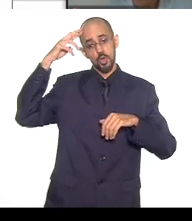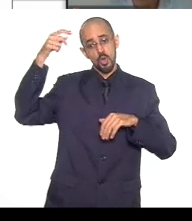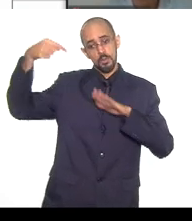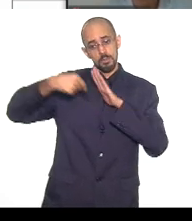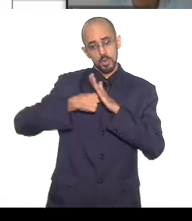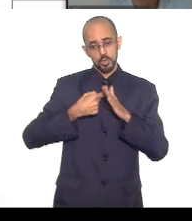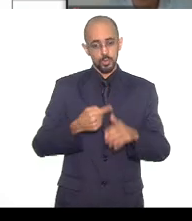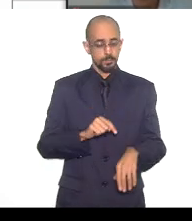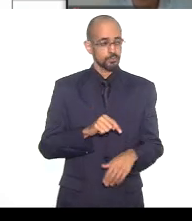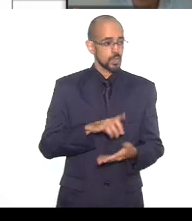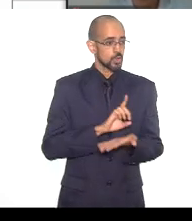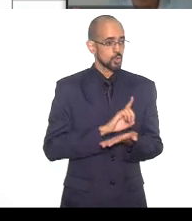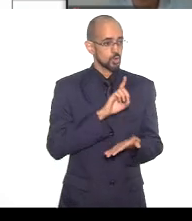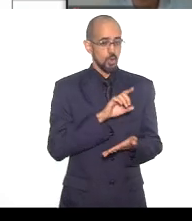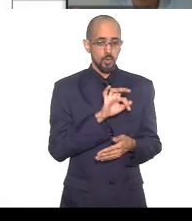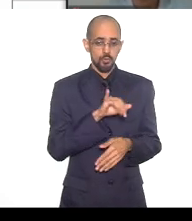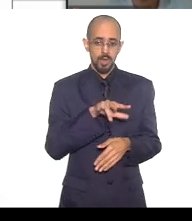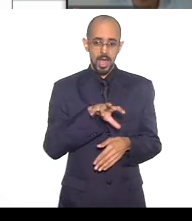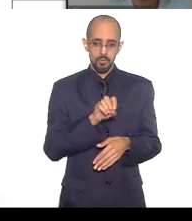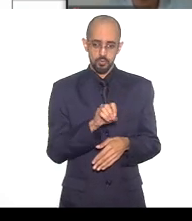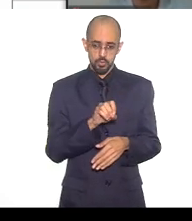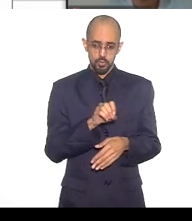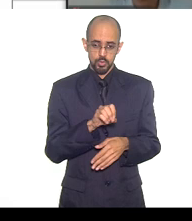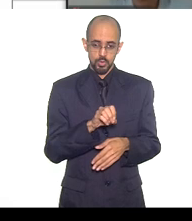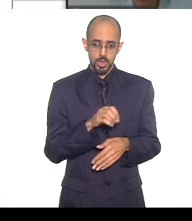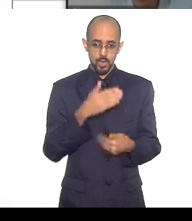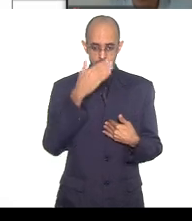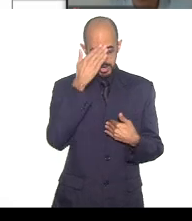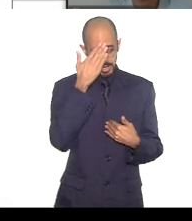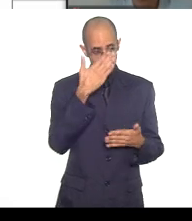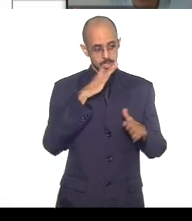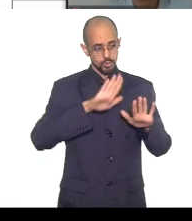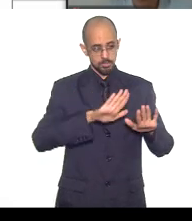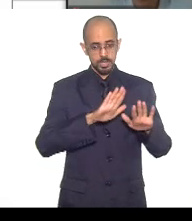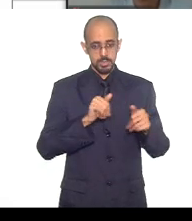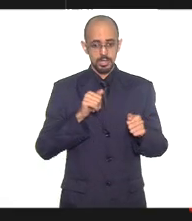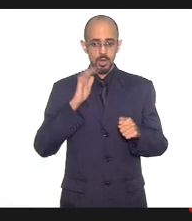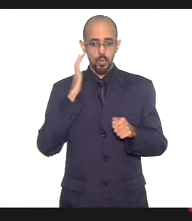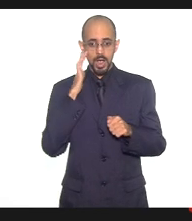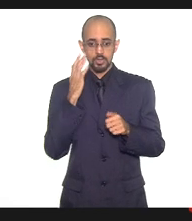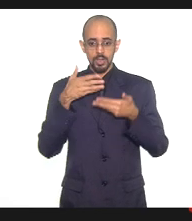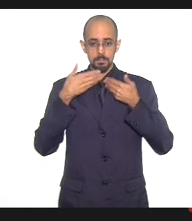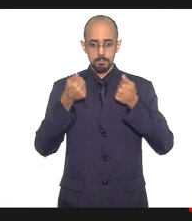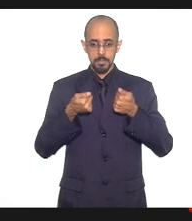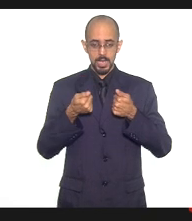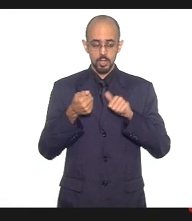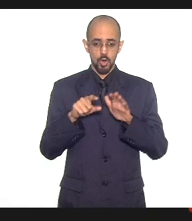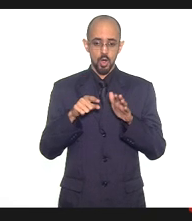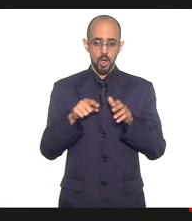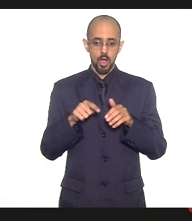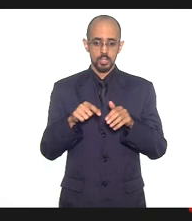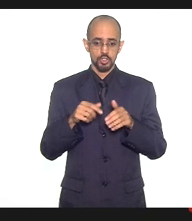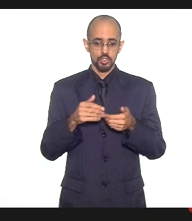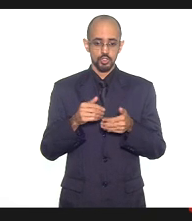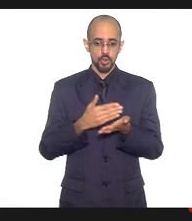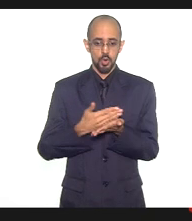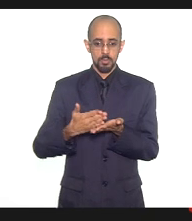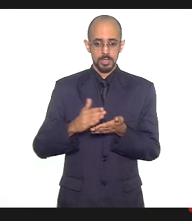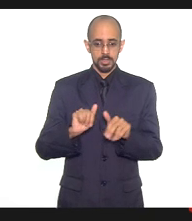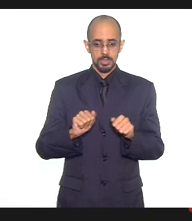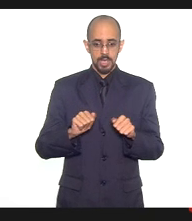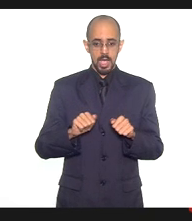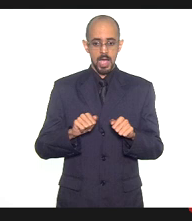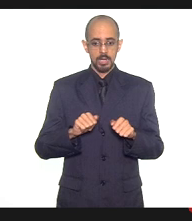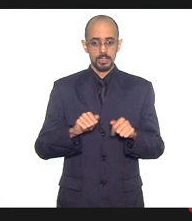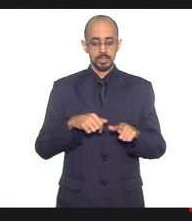eu agradeço, mas eu acho melhor a gente abrir para as perguntas quando todos da Shell fizerem uso da palavra.